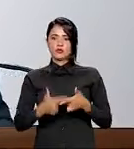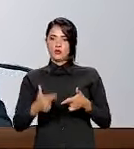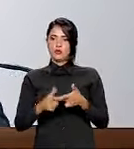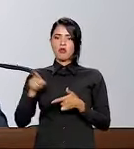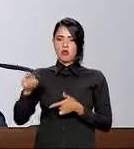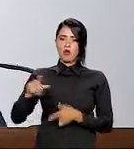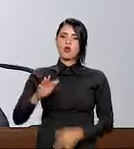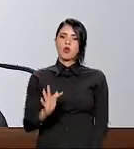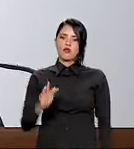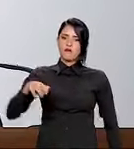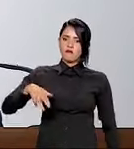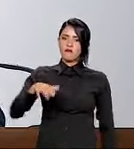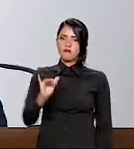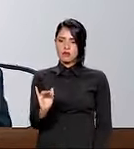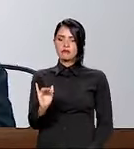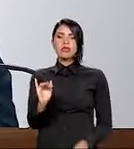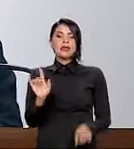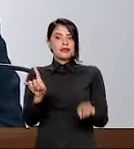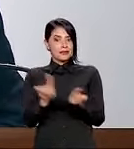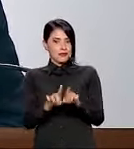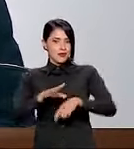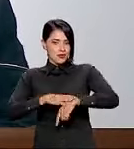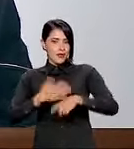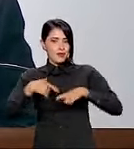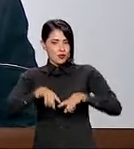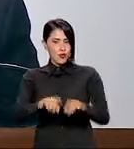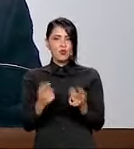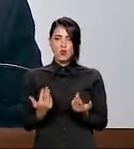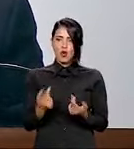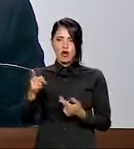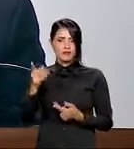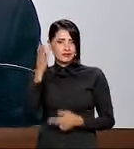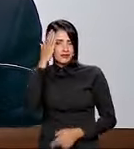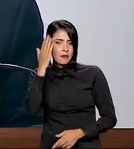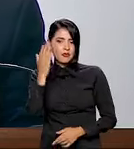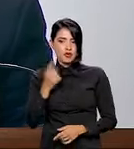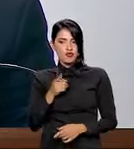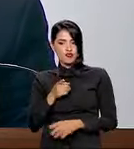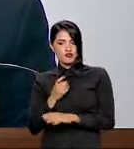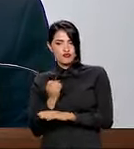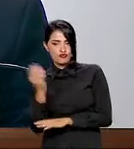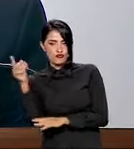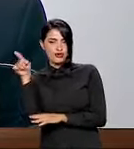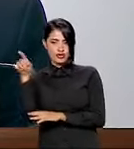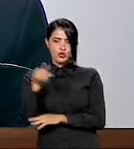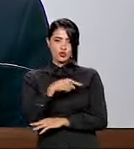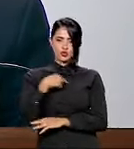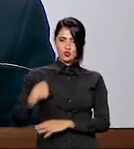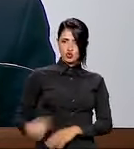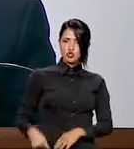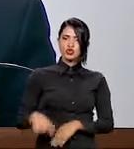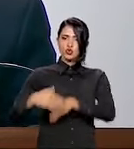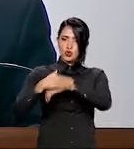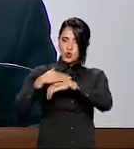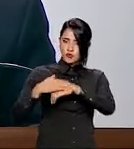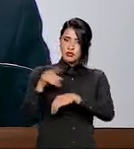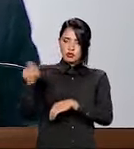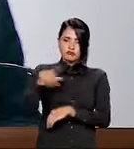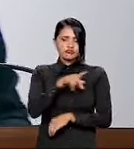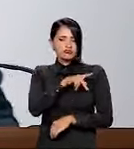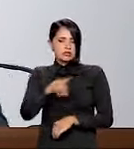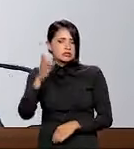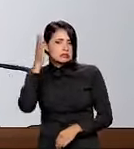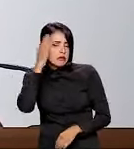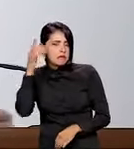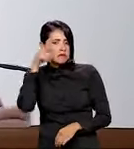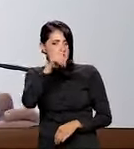FMI. Mas, ao mesmo tempo, vocês sabem que, desde a viagem que eu fiz para a China, eu tinha conversado com o Xi Jinping para saber se o